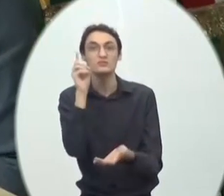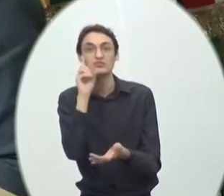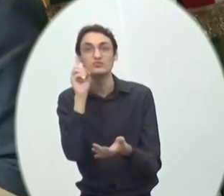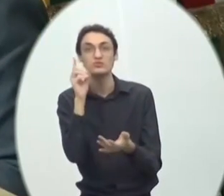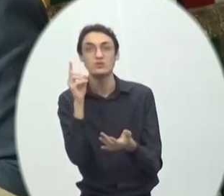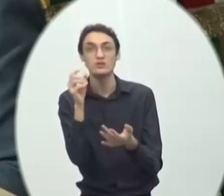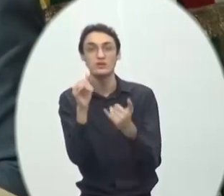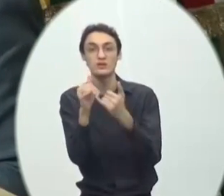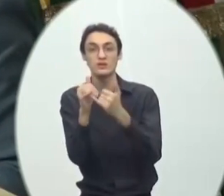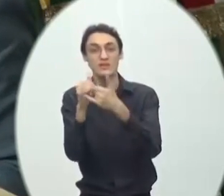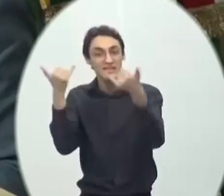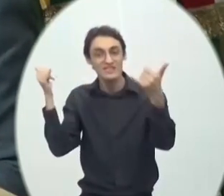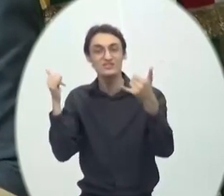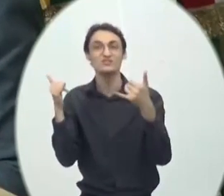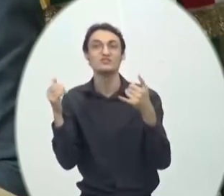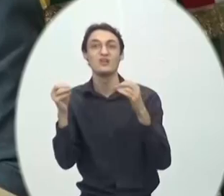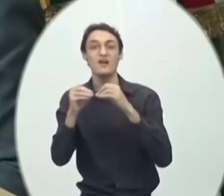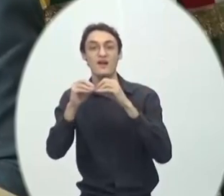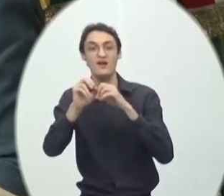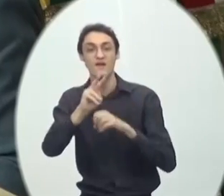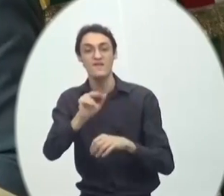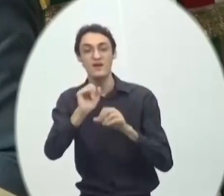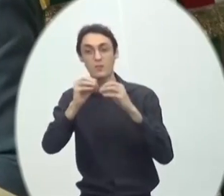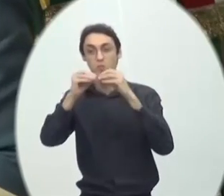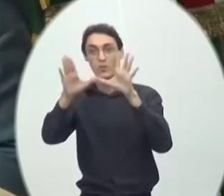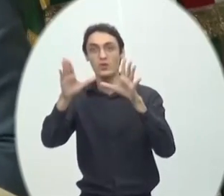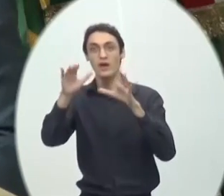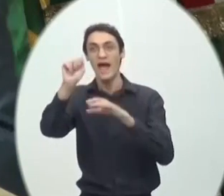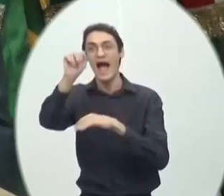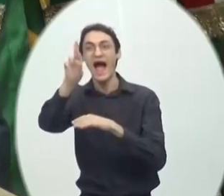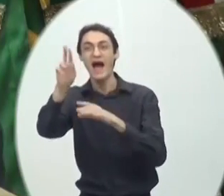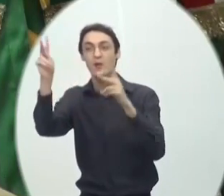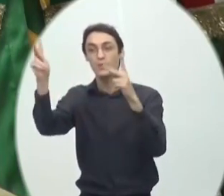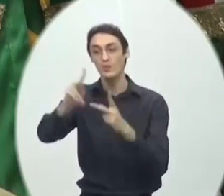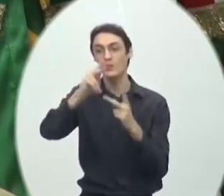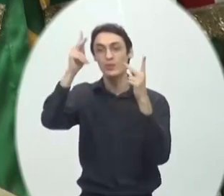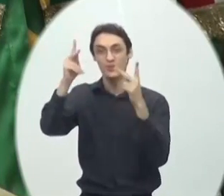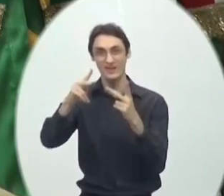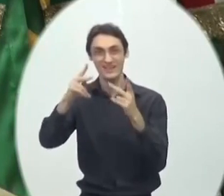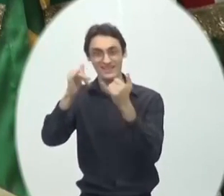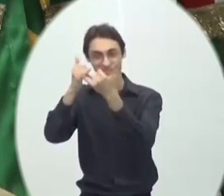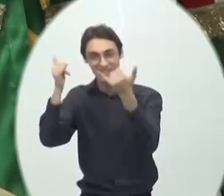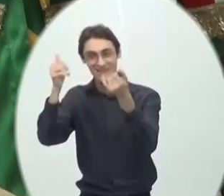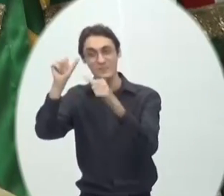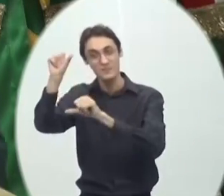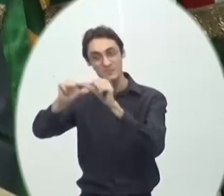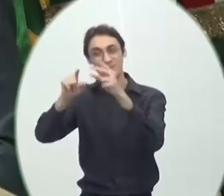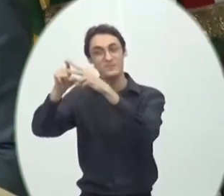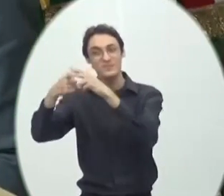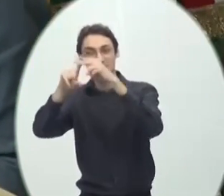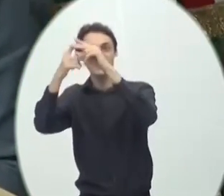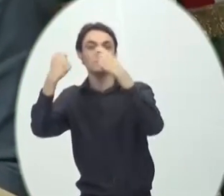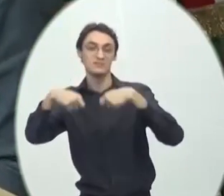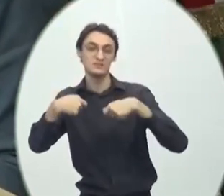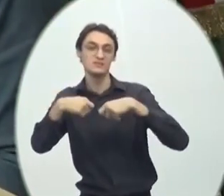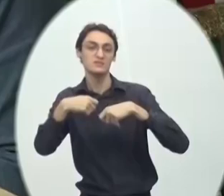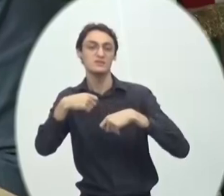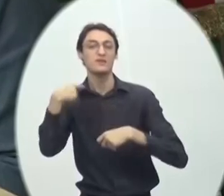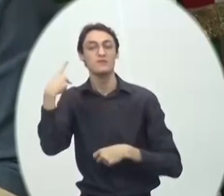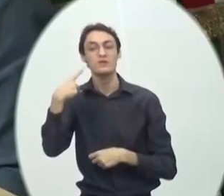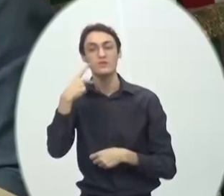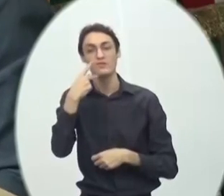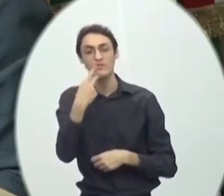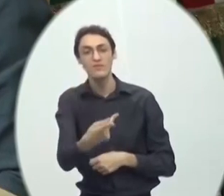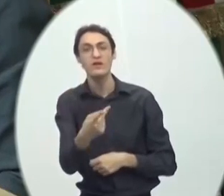energias, porque vai ligar o ar-condicionado, cai a energia, sujeitando a pegar fogo, né? Esse